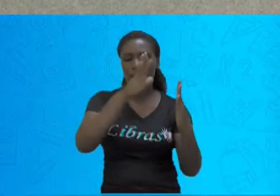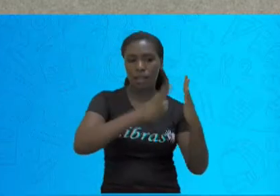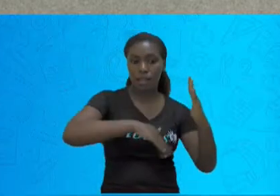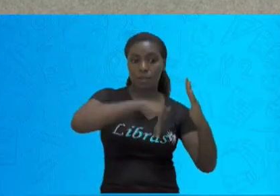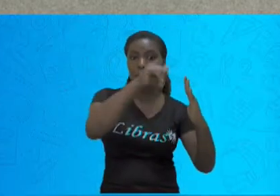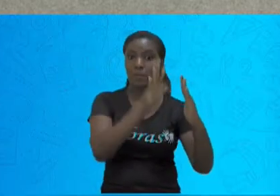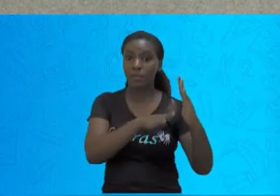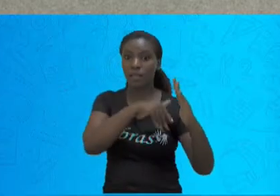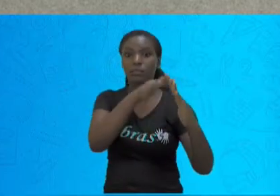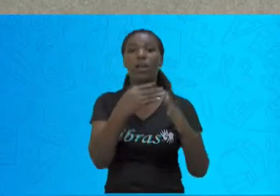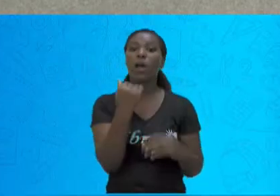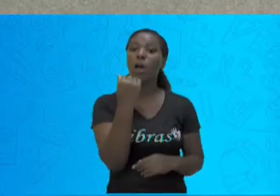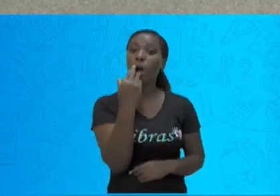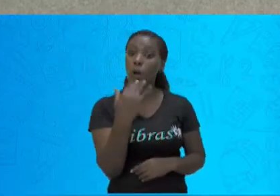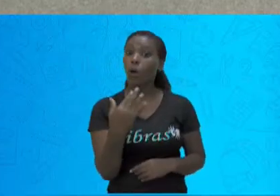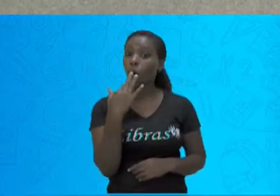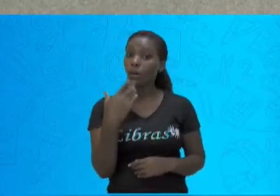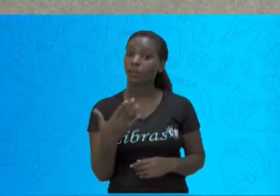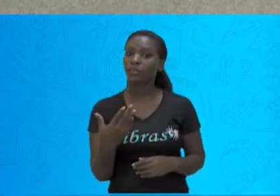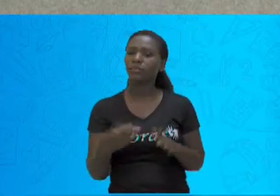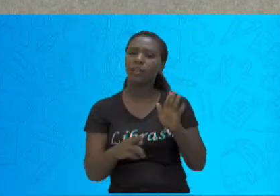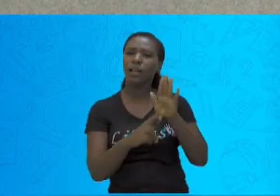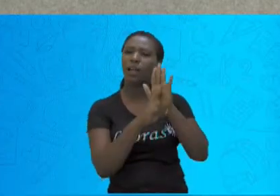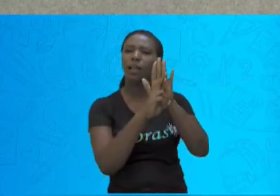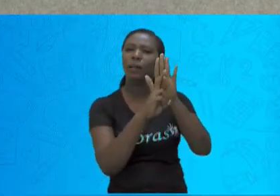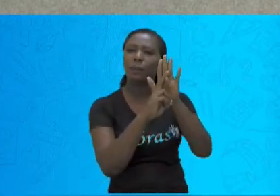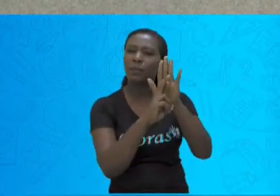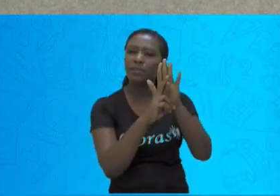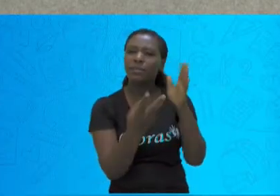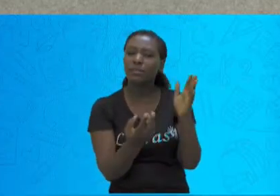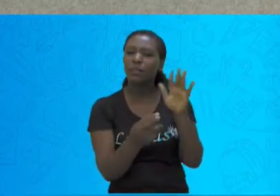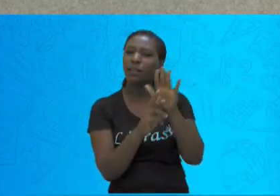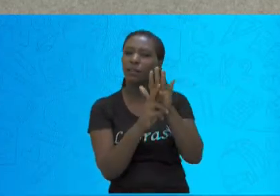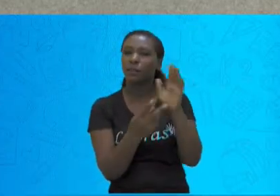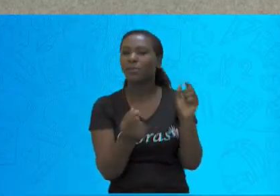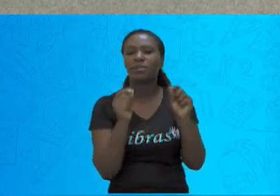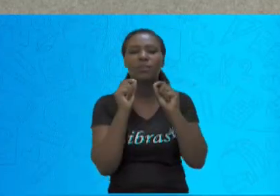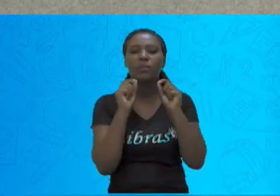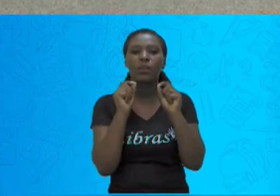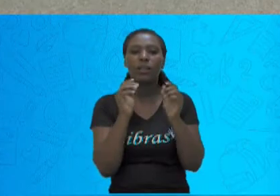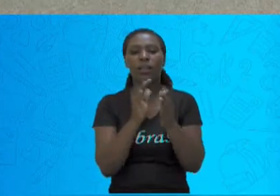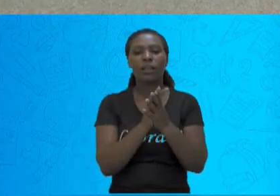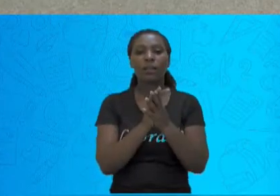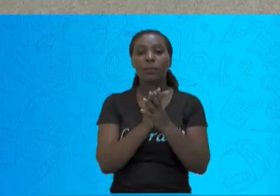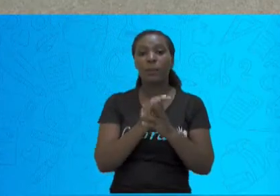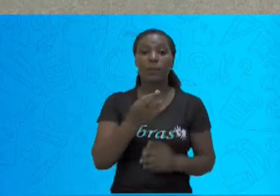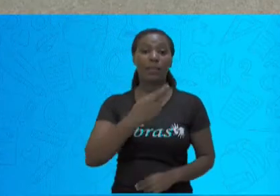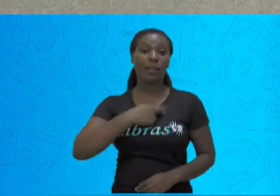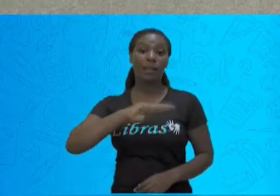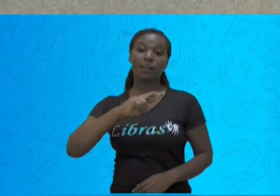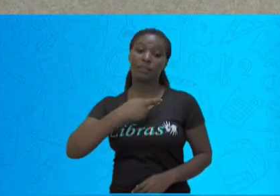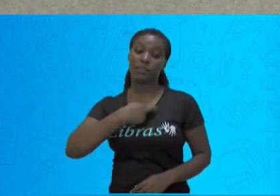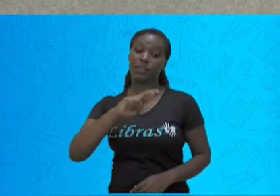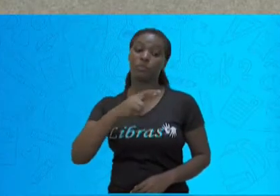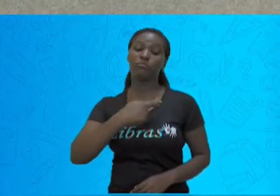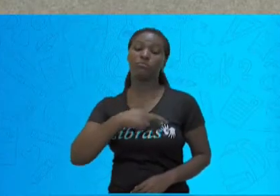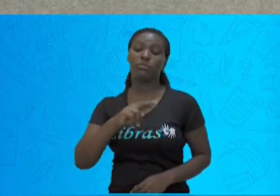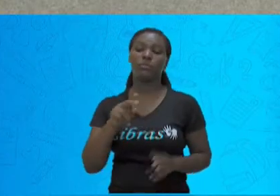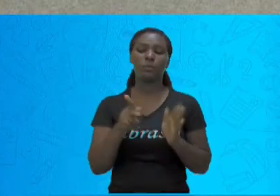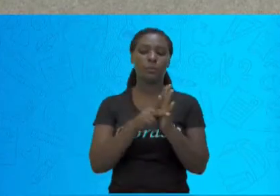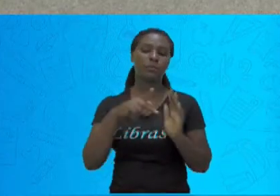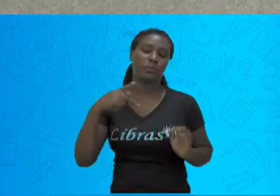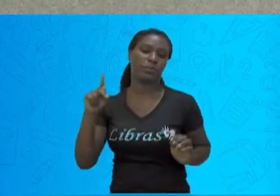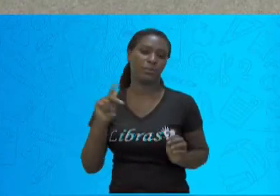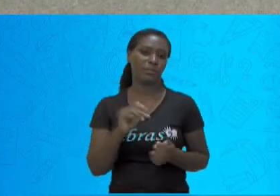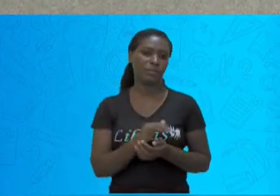cotidianos, cerimoniais e religiosos. E é através desses registros nesses templos e através